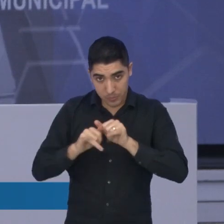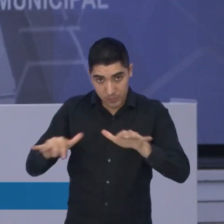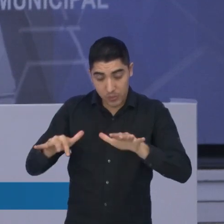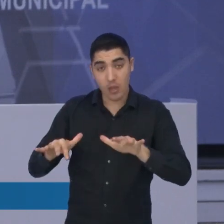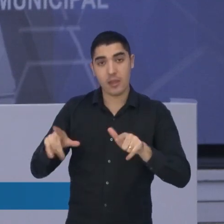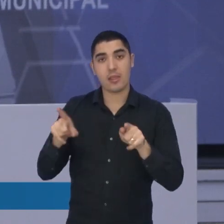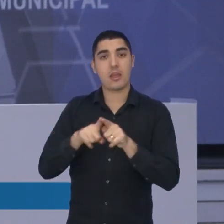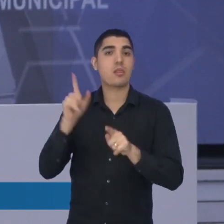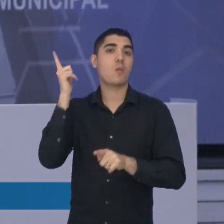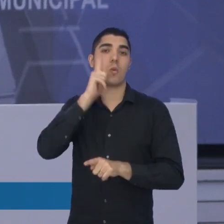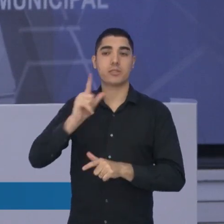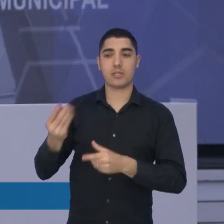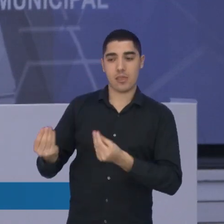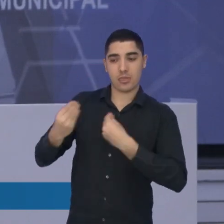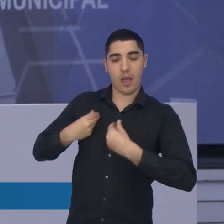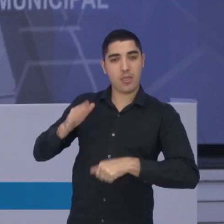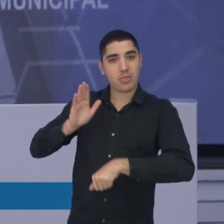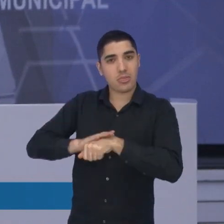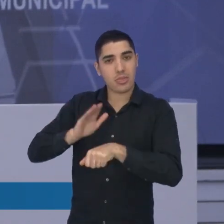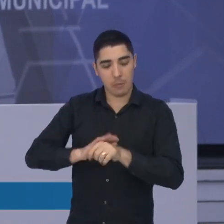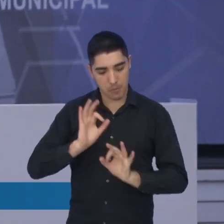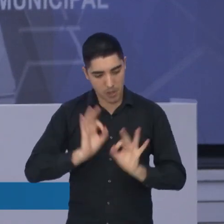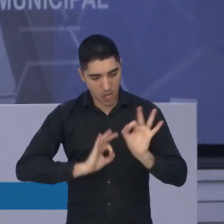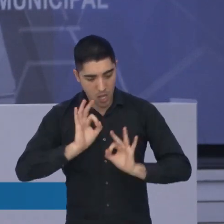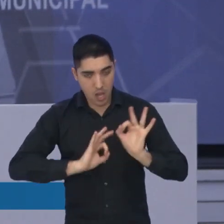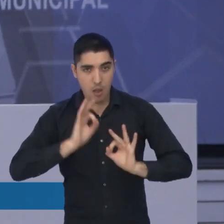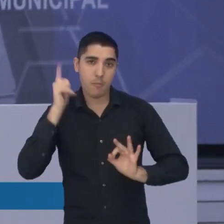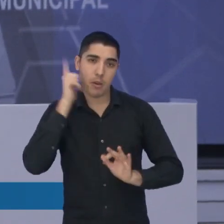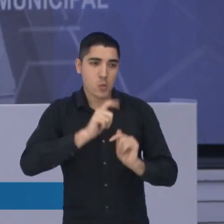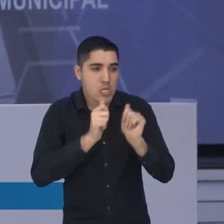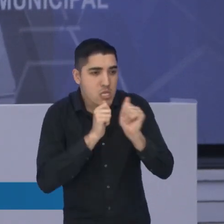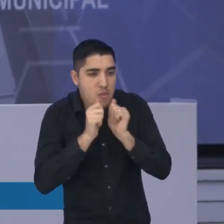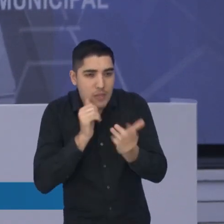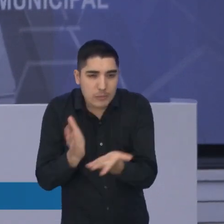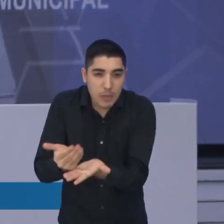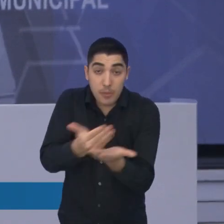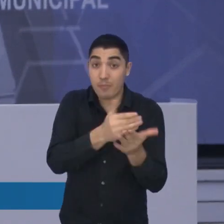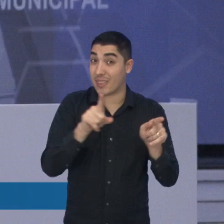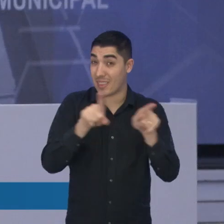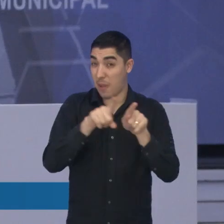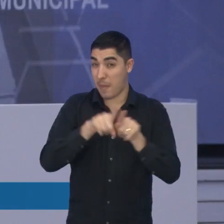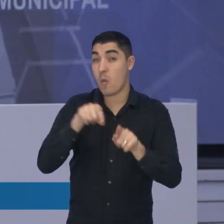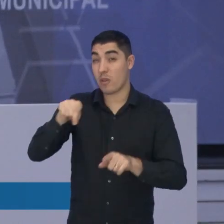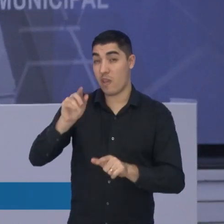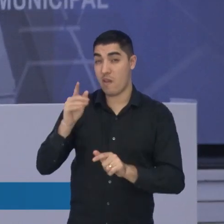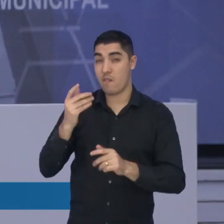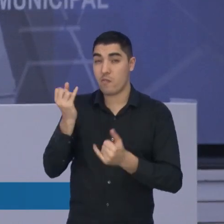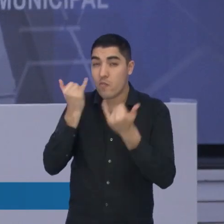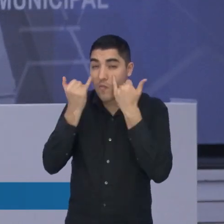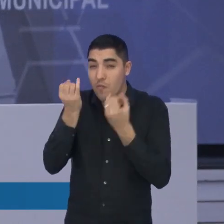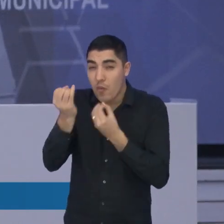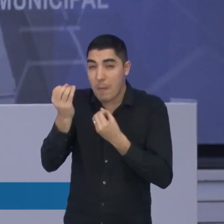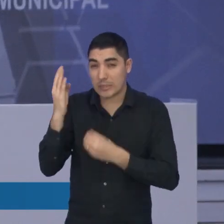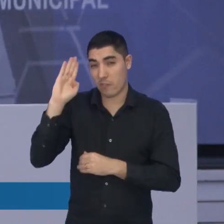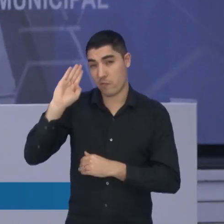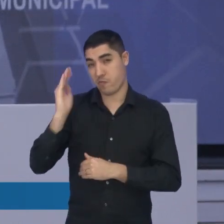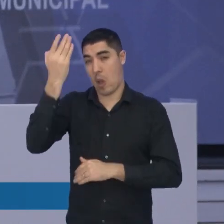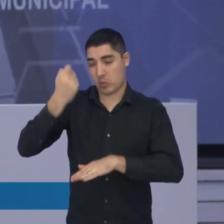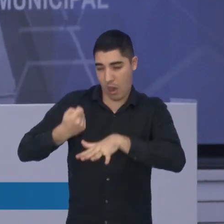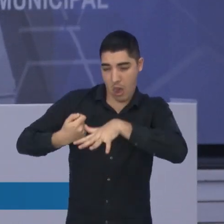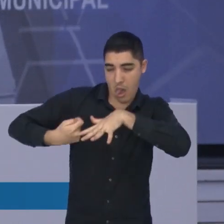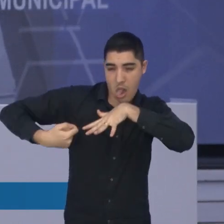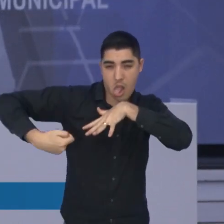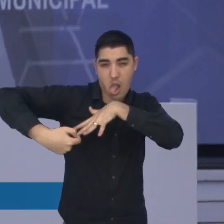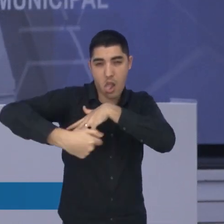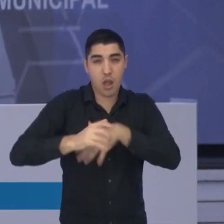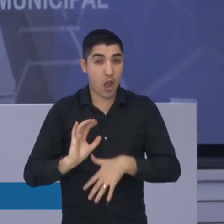tempo e ferramentas para a realização de entrevistas. E as fake news que espalharam sobre a urna eletrônica nos últimos anos